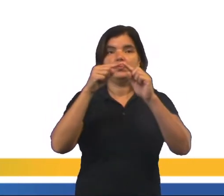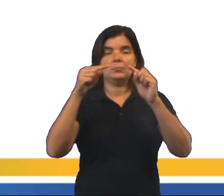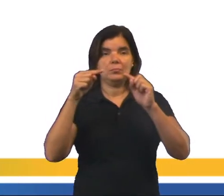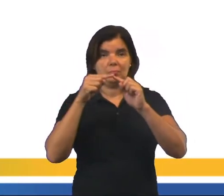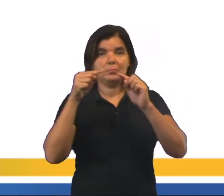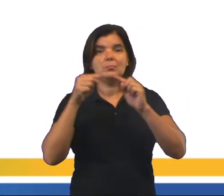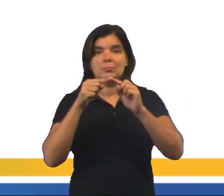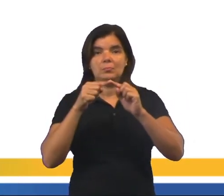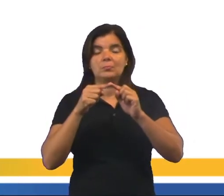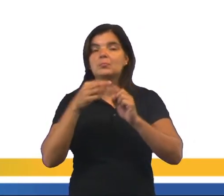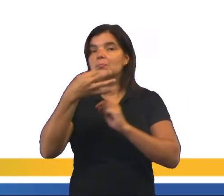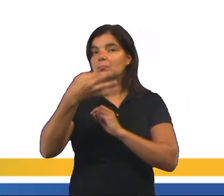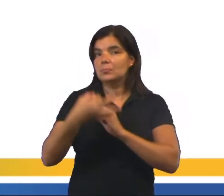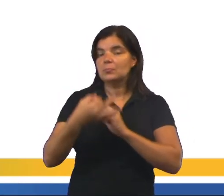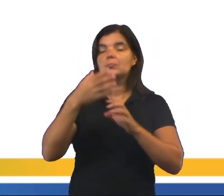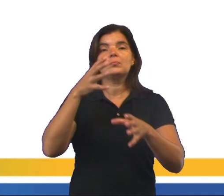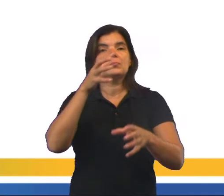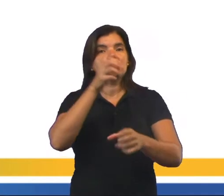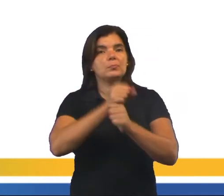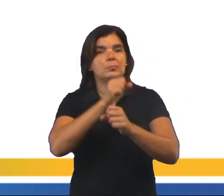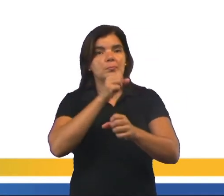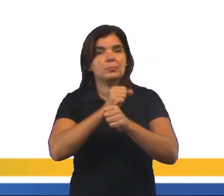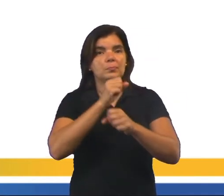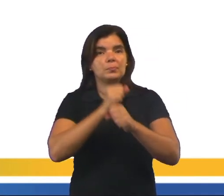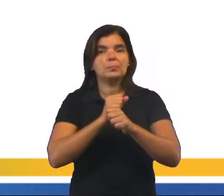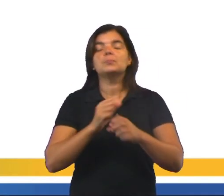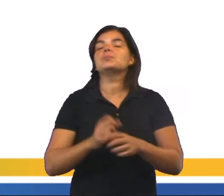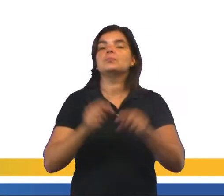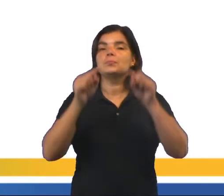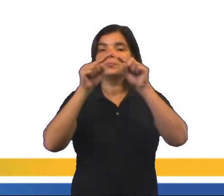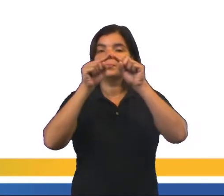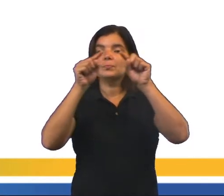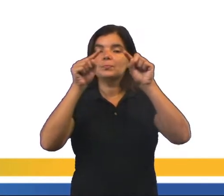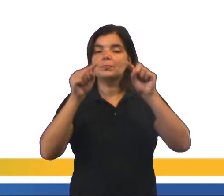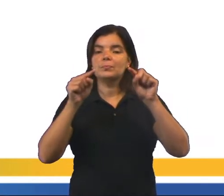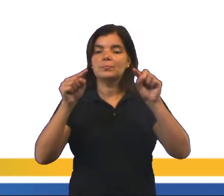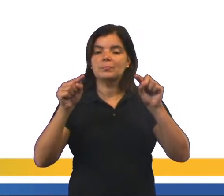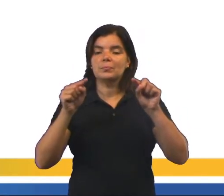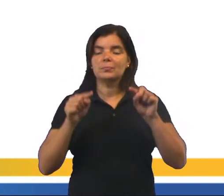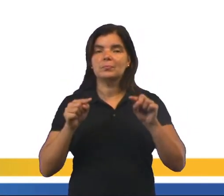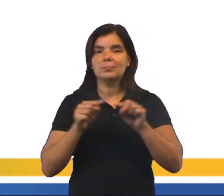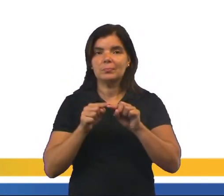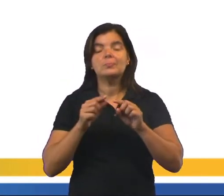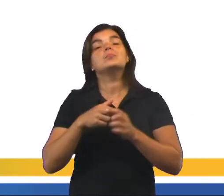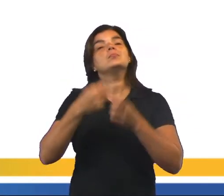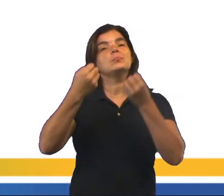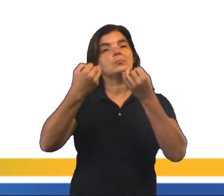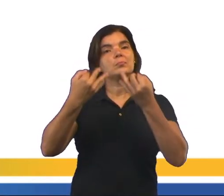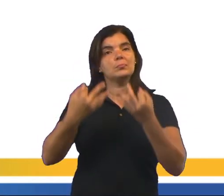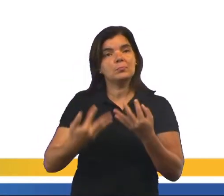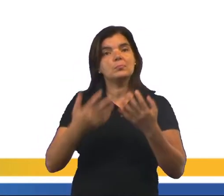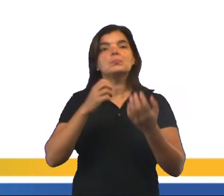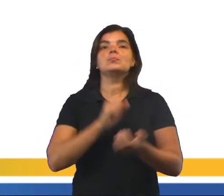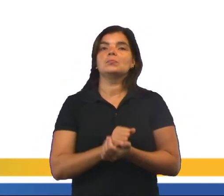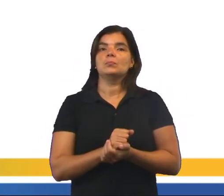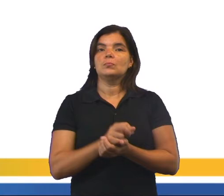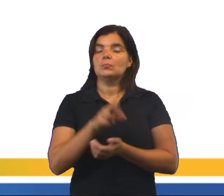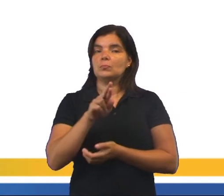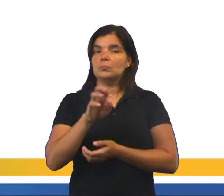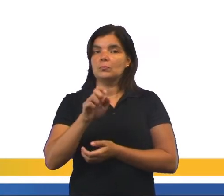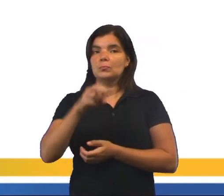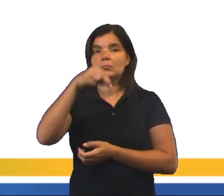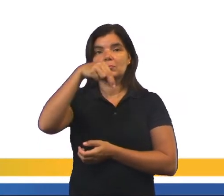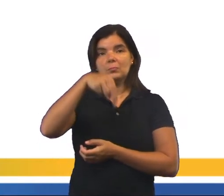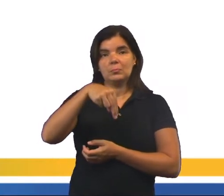polígono regular. Com base no cálculo da área de um hexágono regular, podemos dizer que a área de um polígono regular de